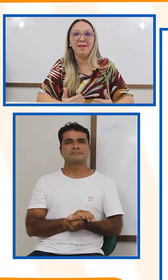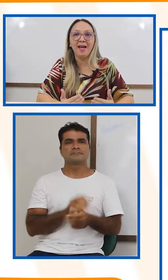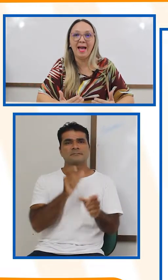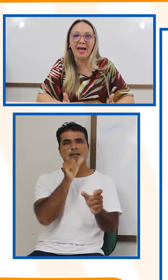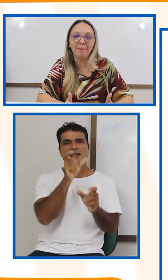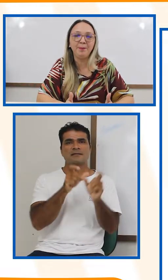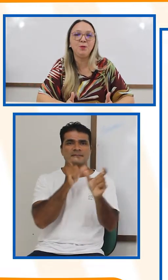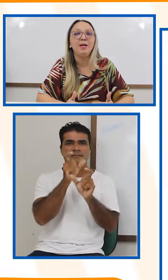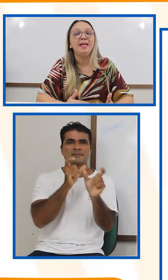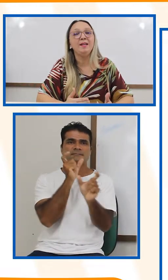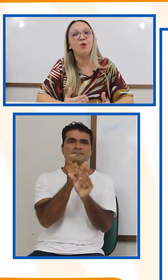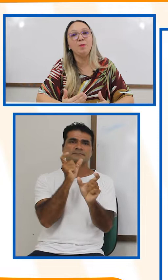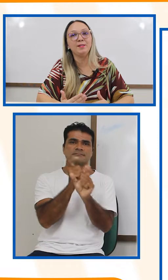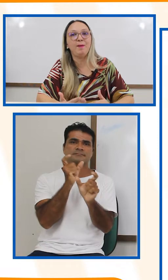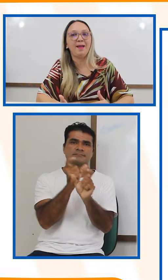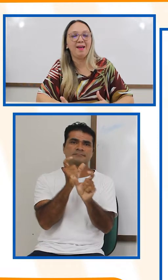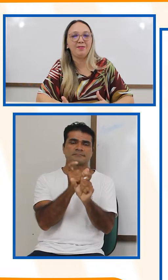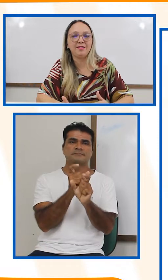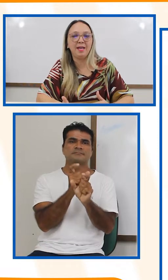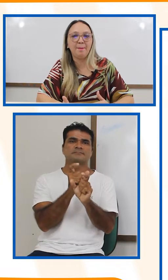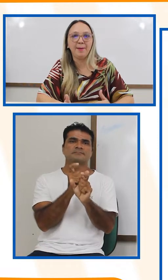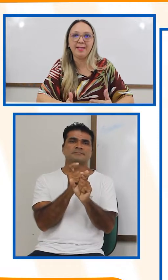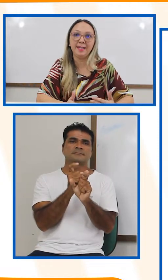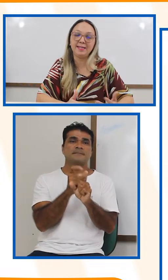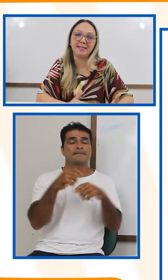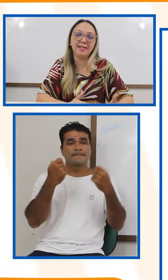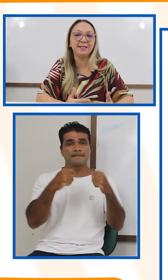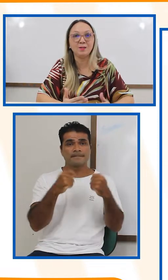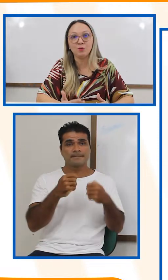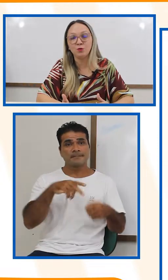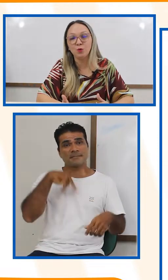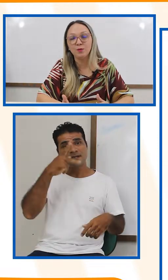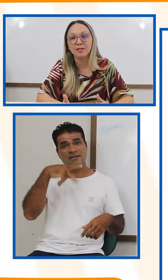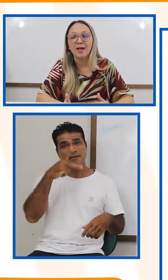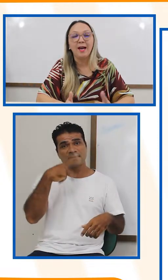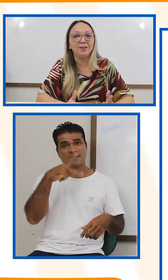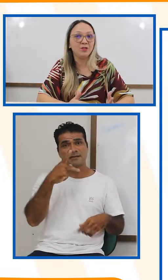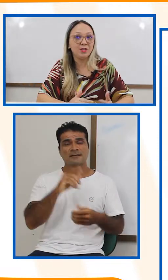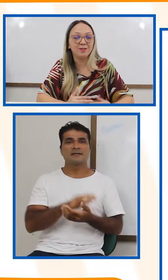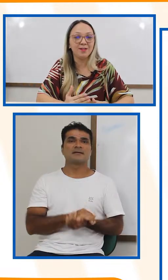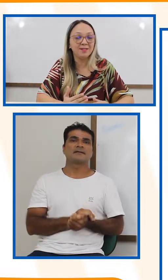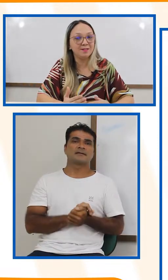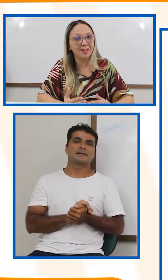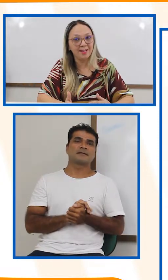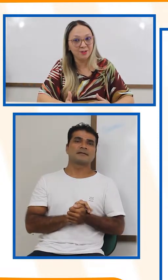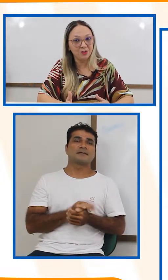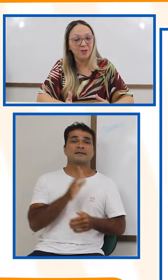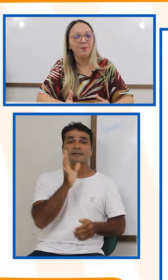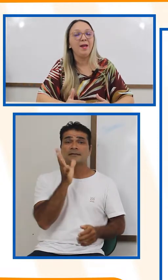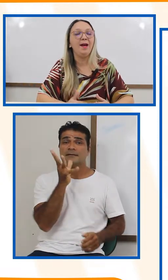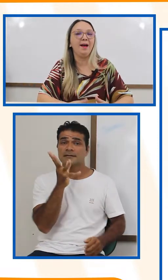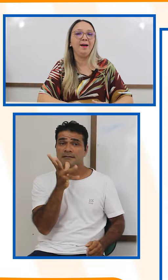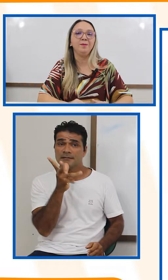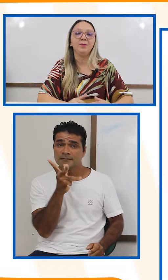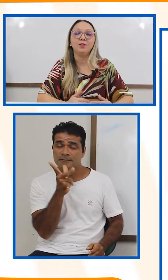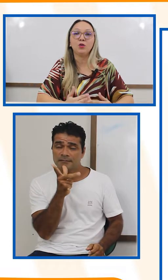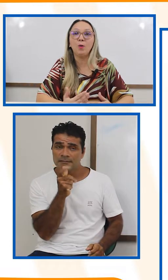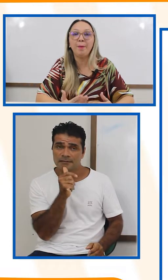falar bem rápido e como as palavras se repetem, as letras e os sons, a gente às vezes tende